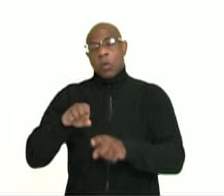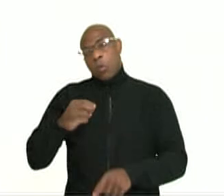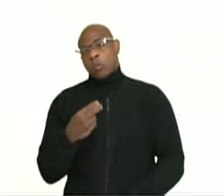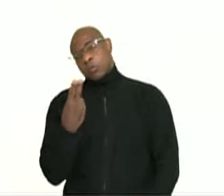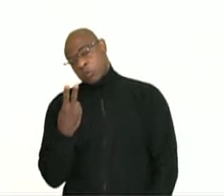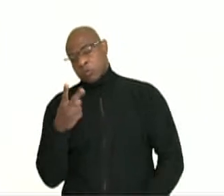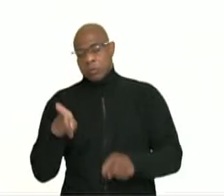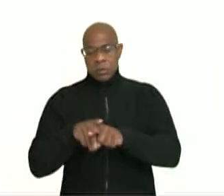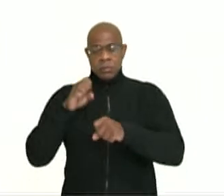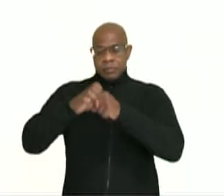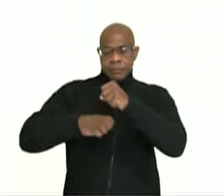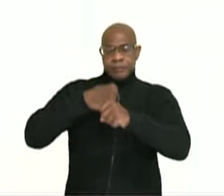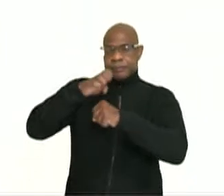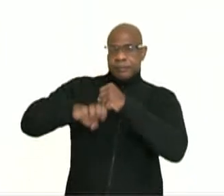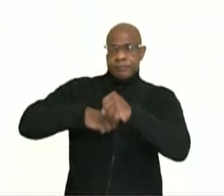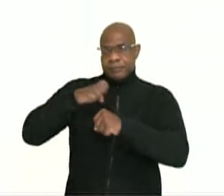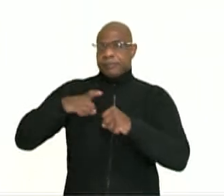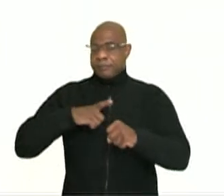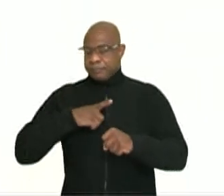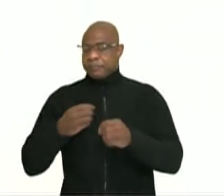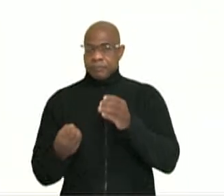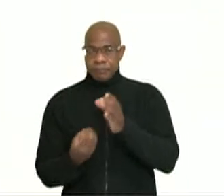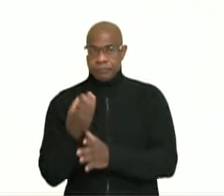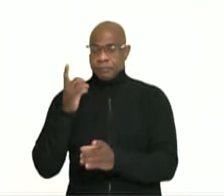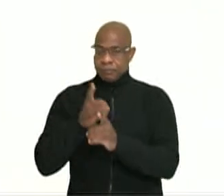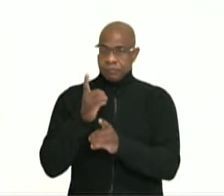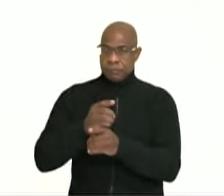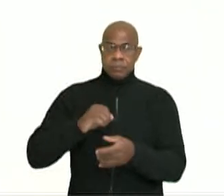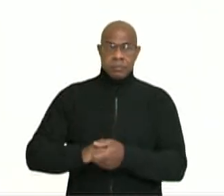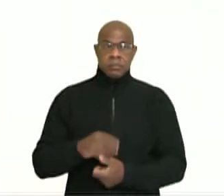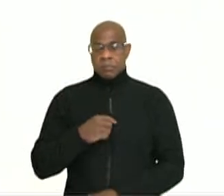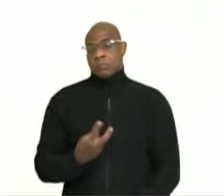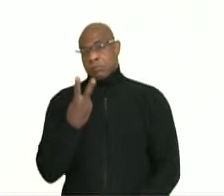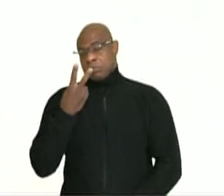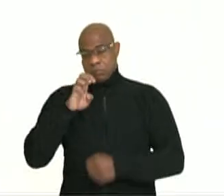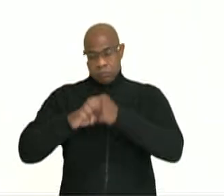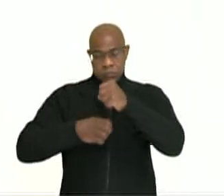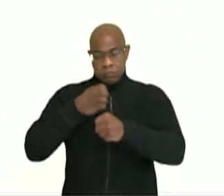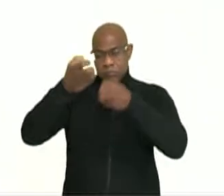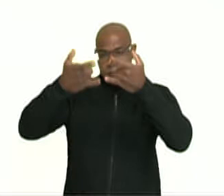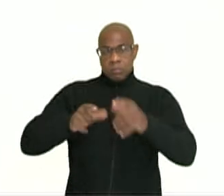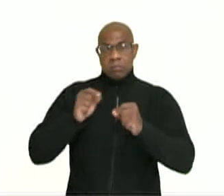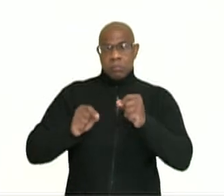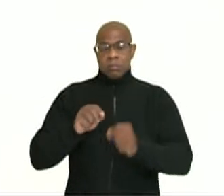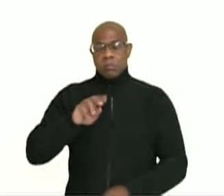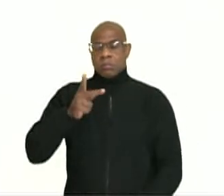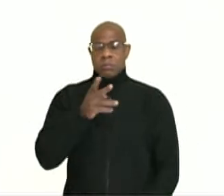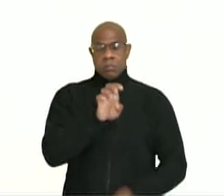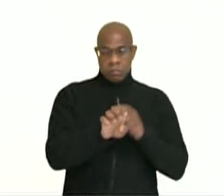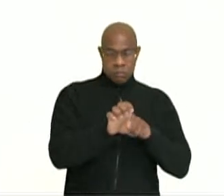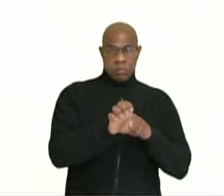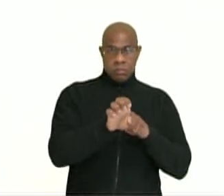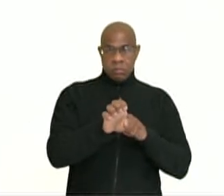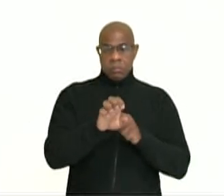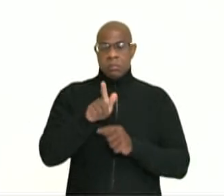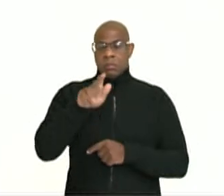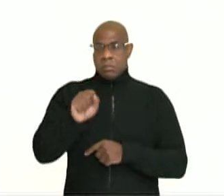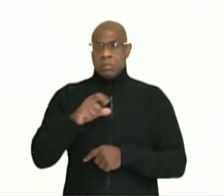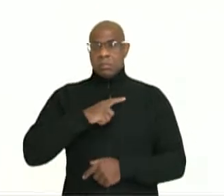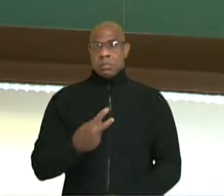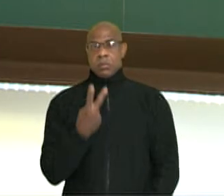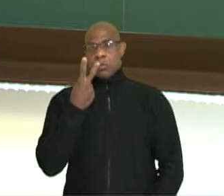possui somente a primeira camada de energia. Quando falamos de 2 elétrons, estamos falando lá do hélio, que é um gás nobre que só tem